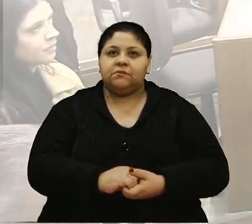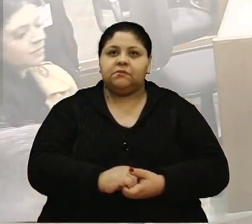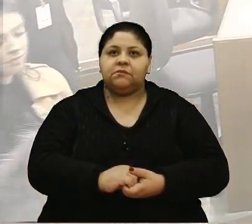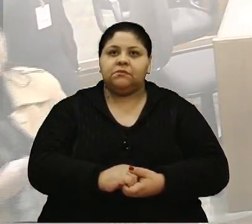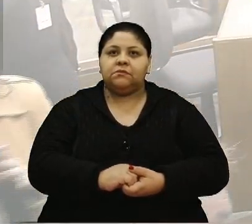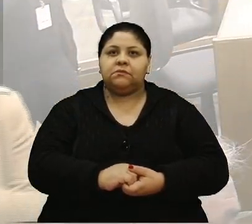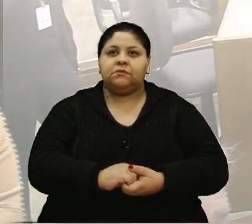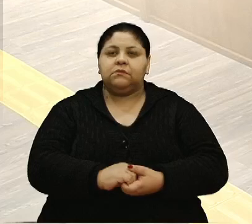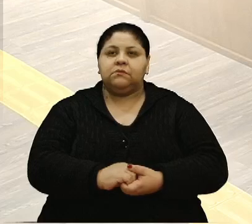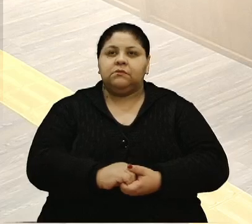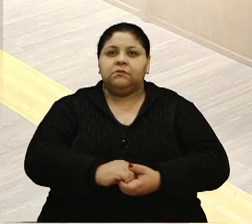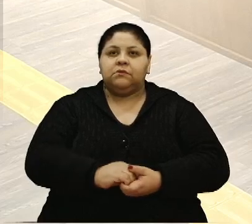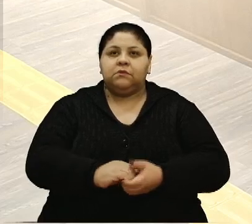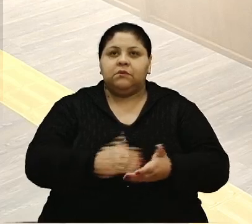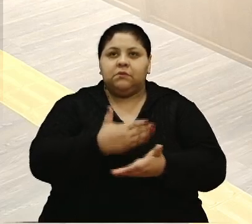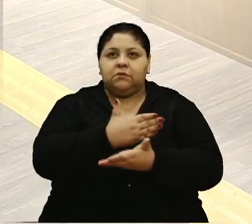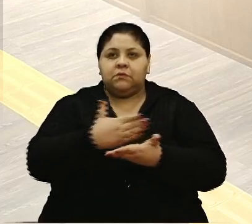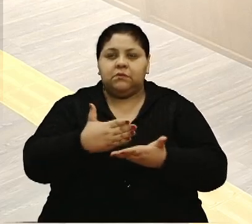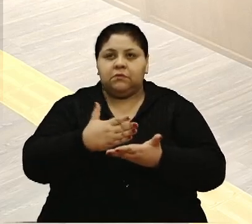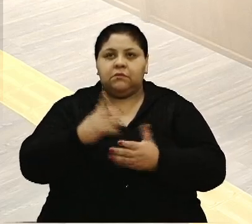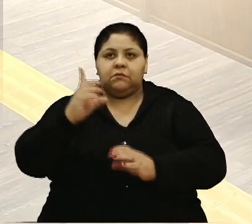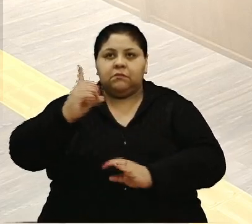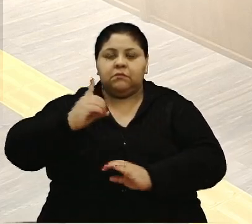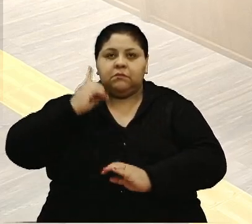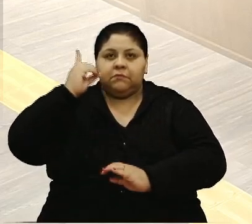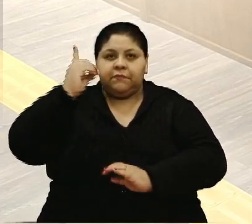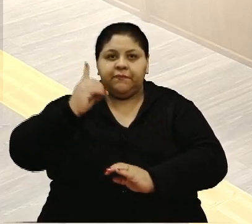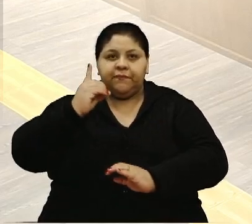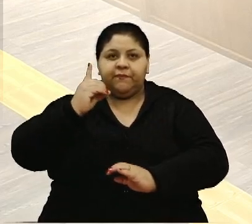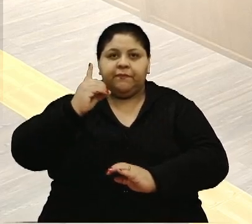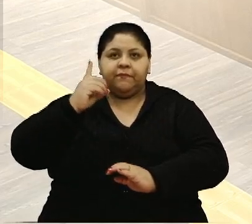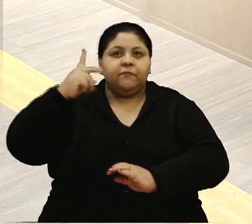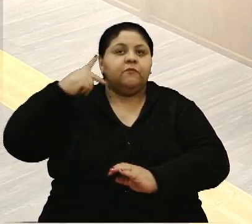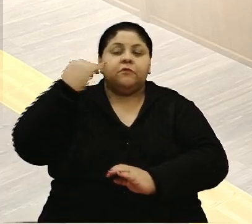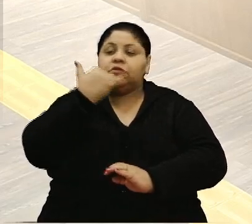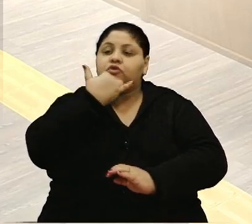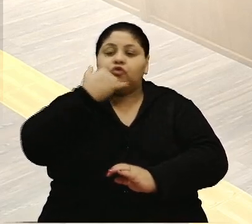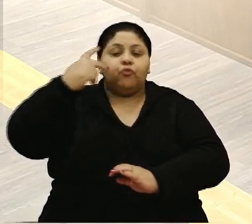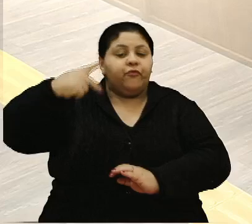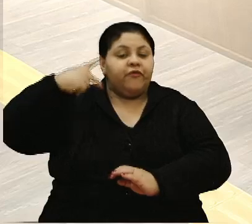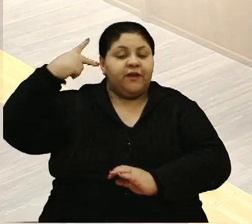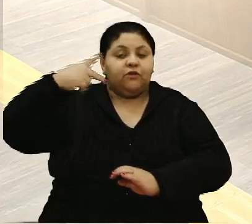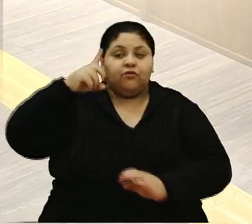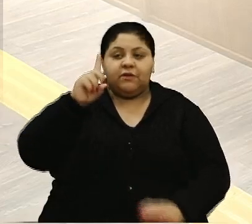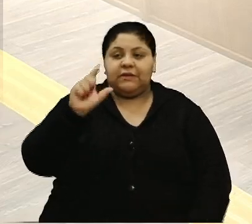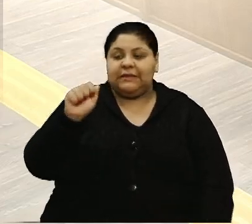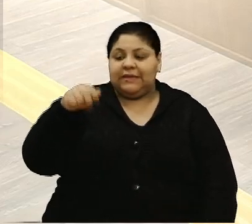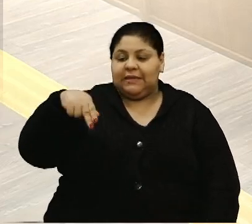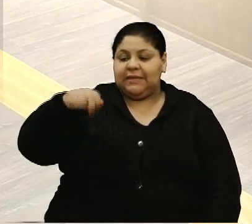Declaro empossado vereador o senhor Daniel Souza dos Santos.